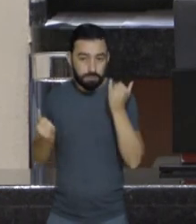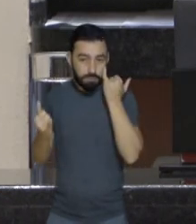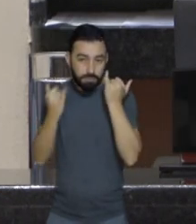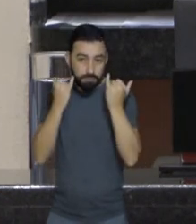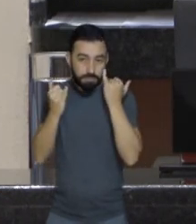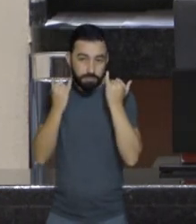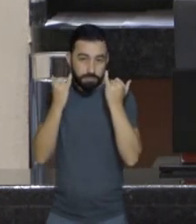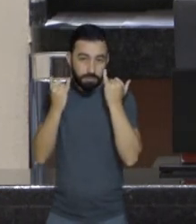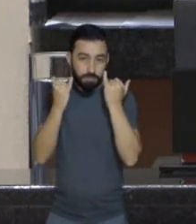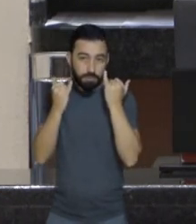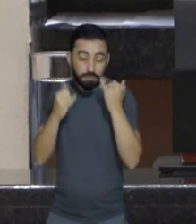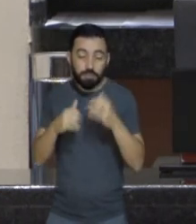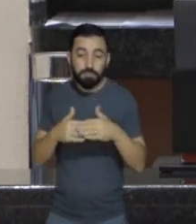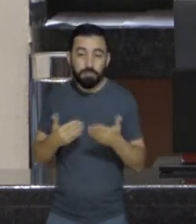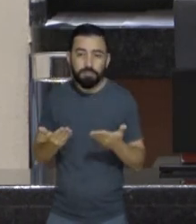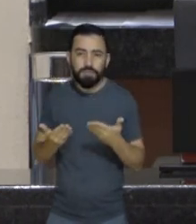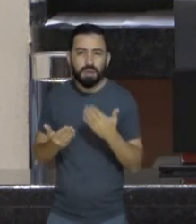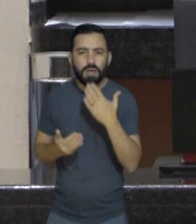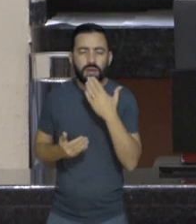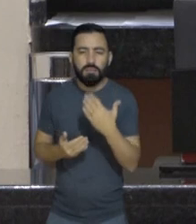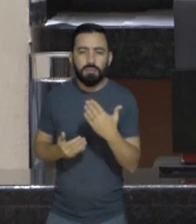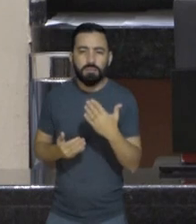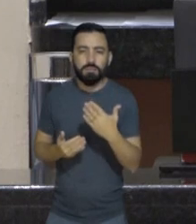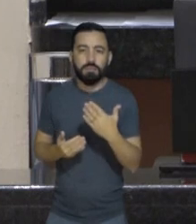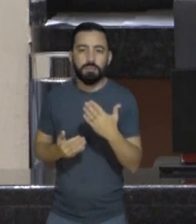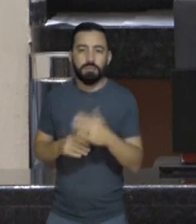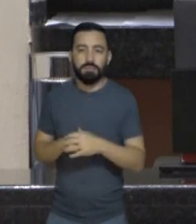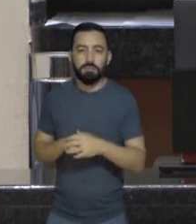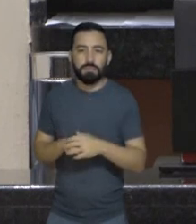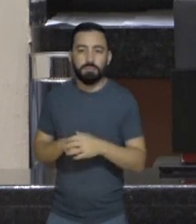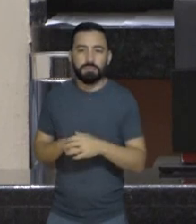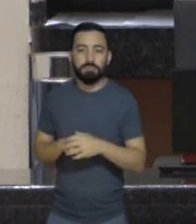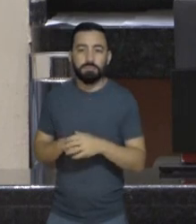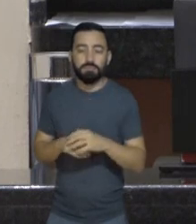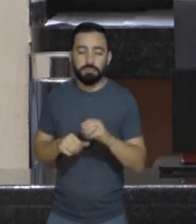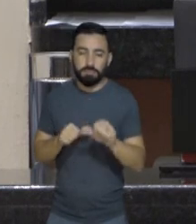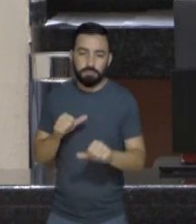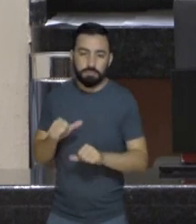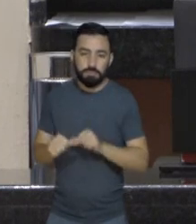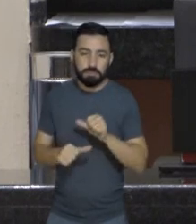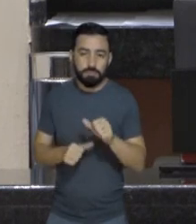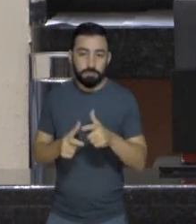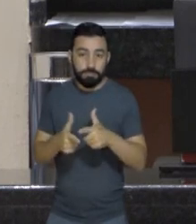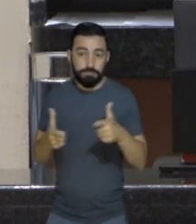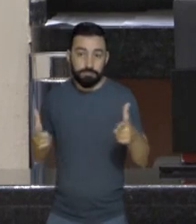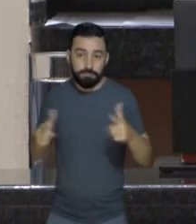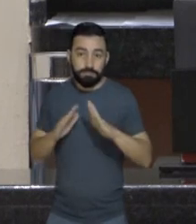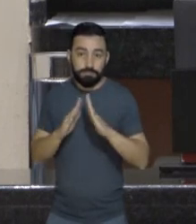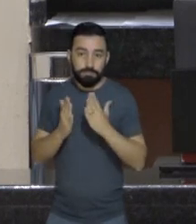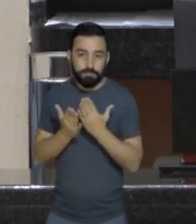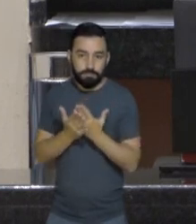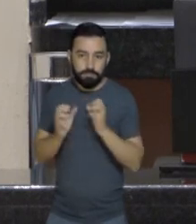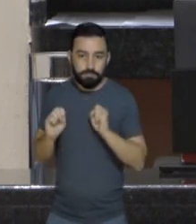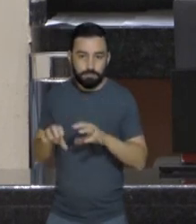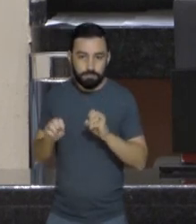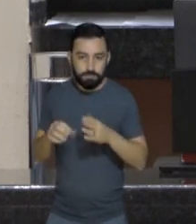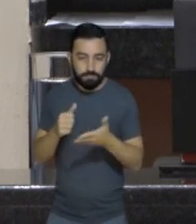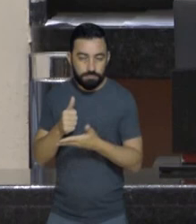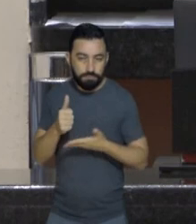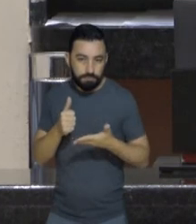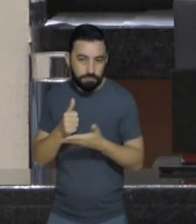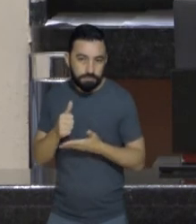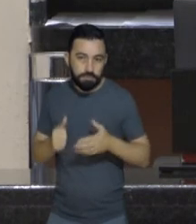informações acerca da solicitação de reforma e ampliação na Escola de Educação Básica São